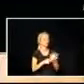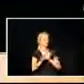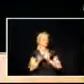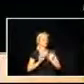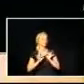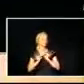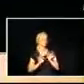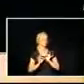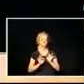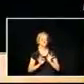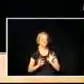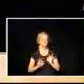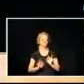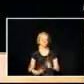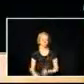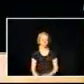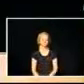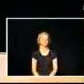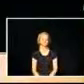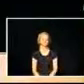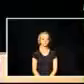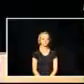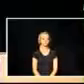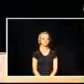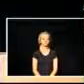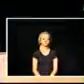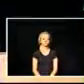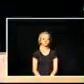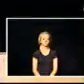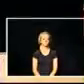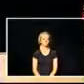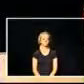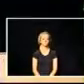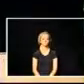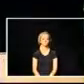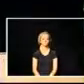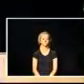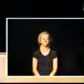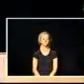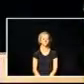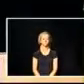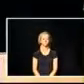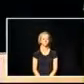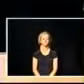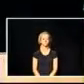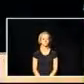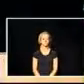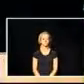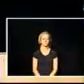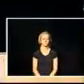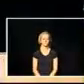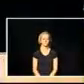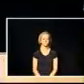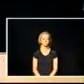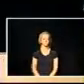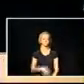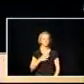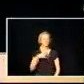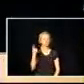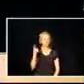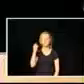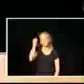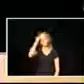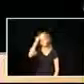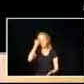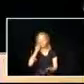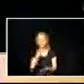projeto. E o meu único pesar é de não estar votando um projeto semelhante aos servidores